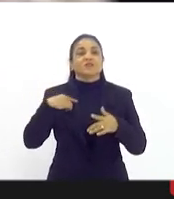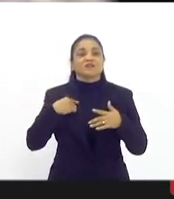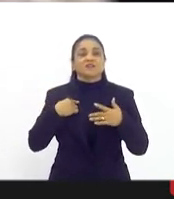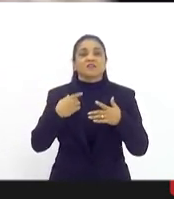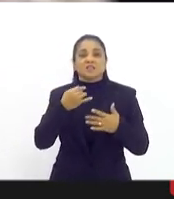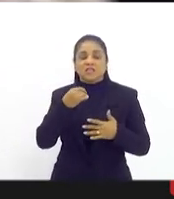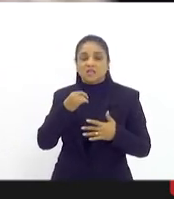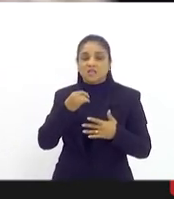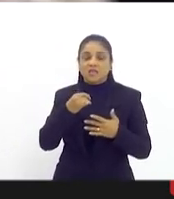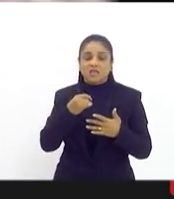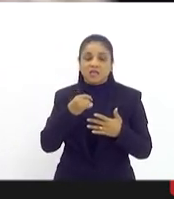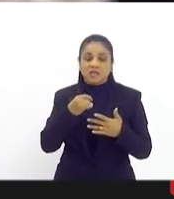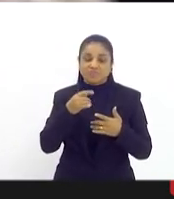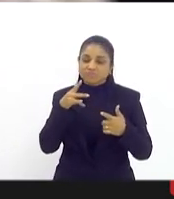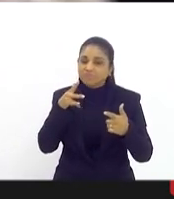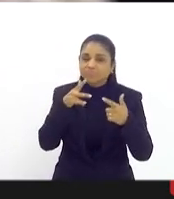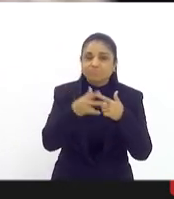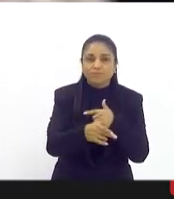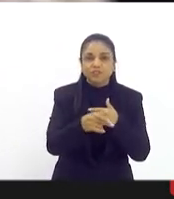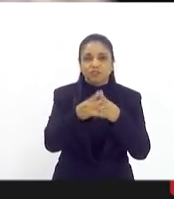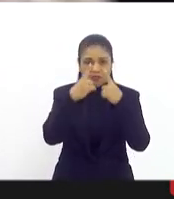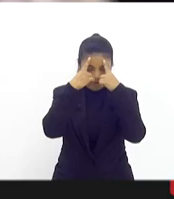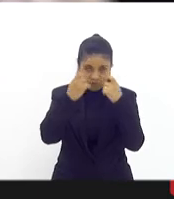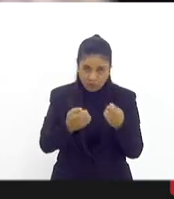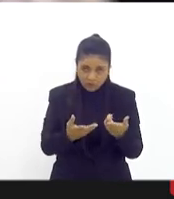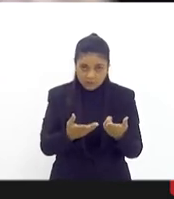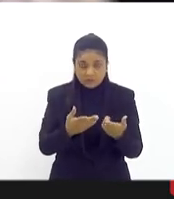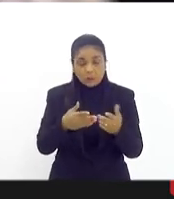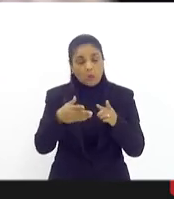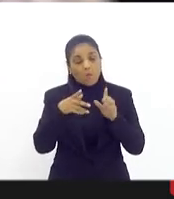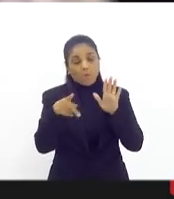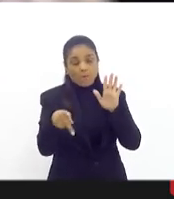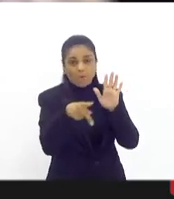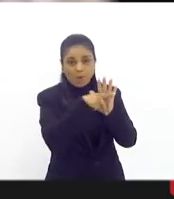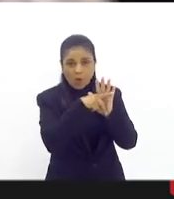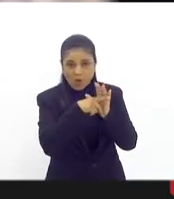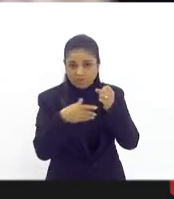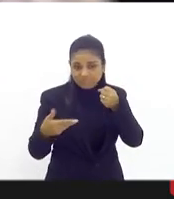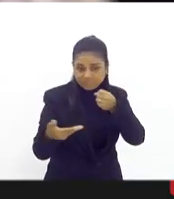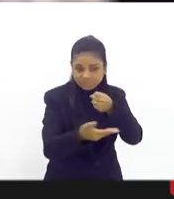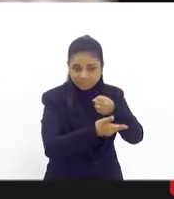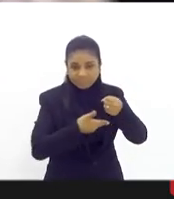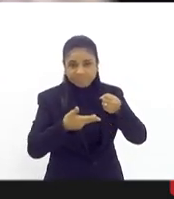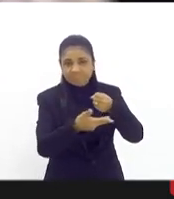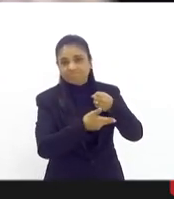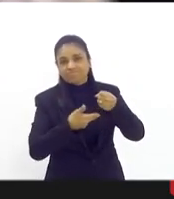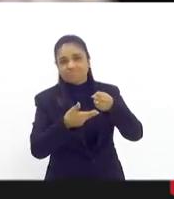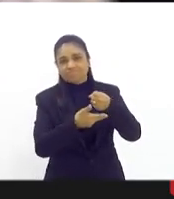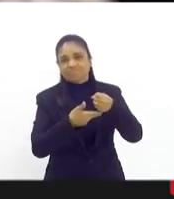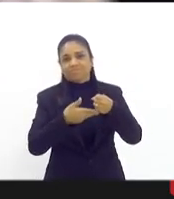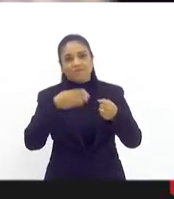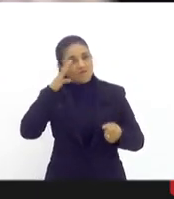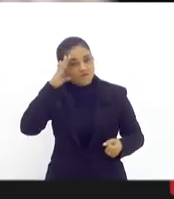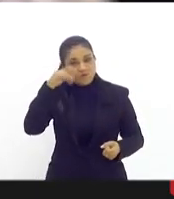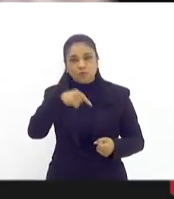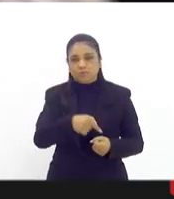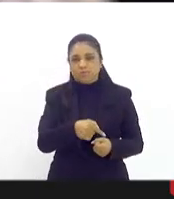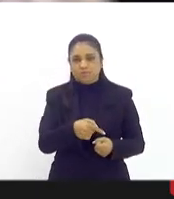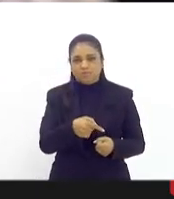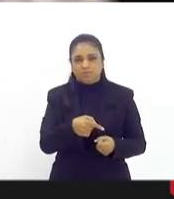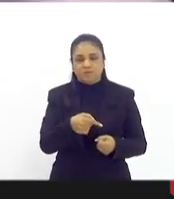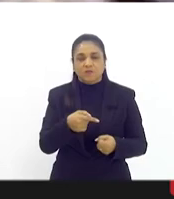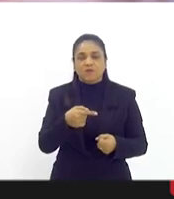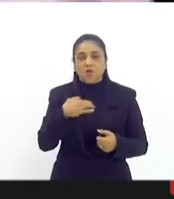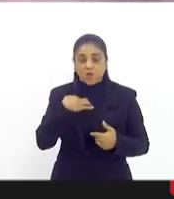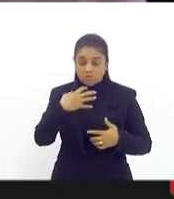de disseminação. Então, ter o projeto fundamental, é vital que ele passe, e fico muito feliz que os grandes problemas